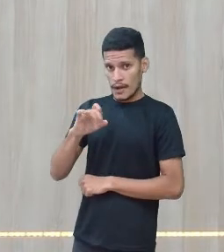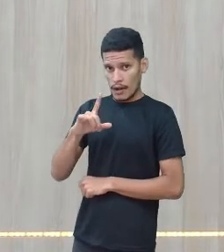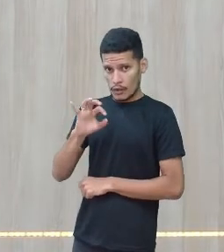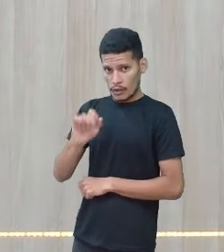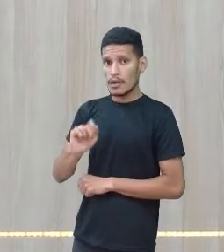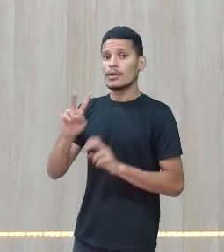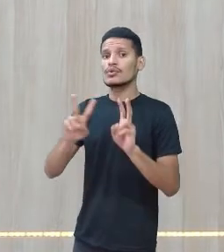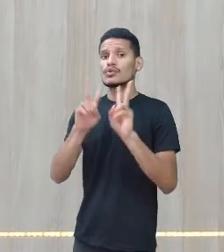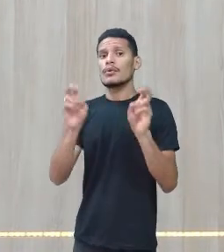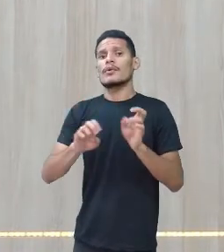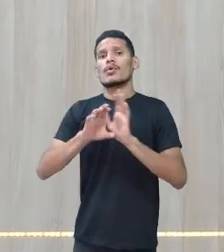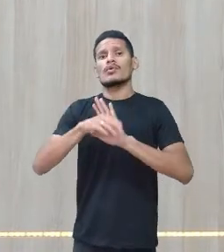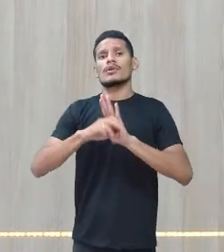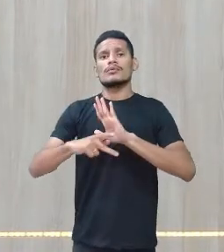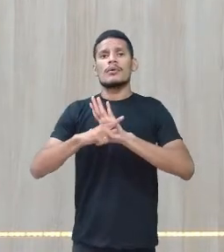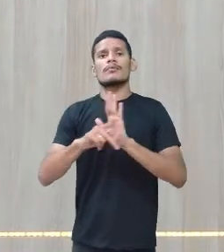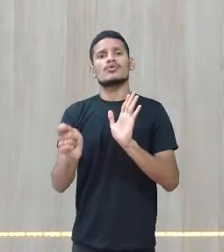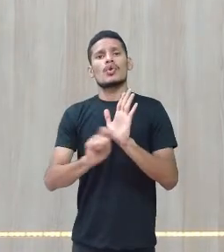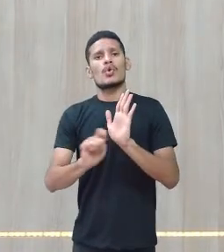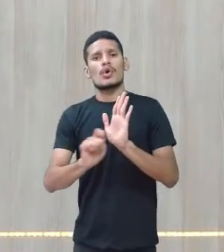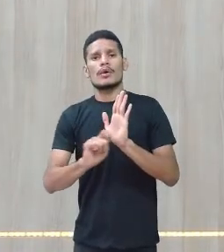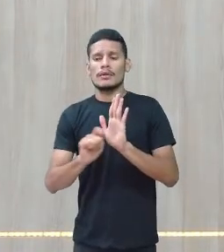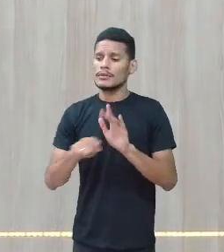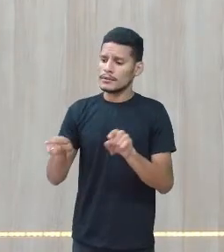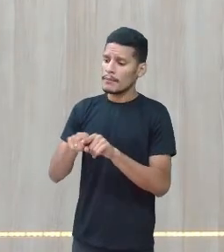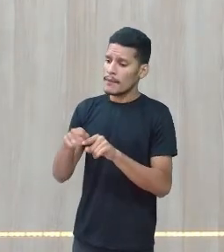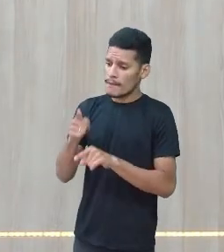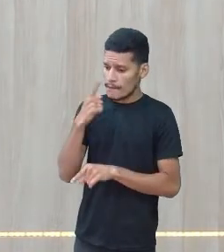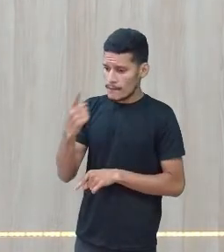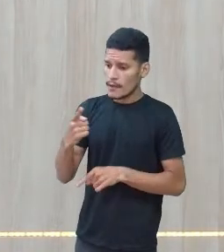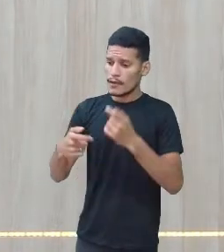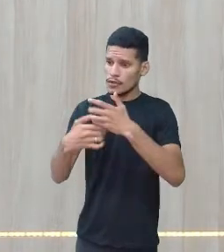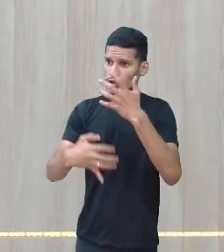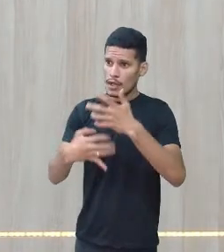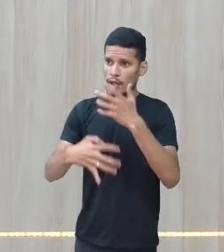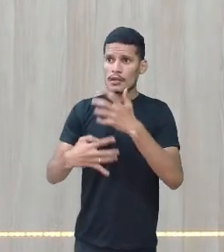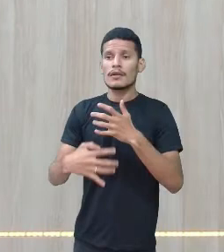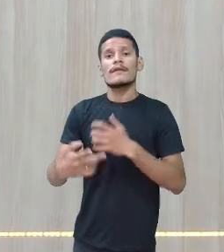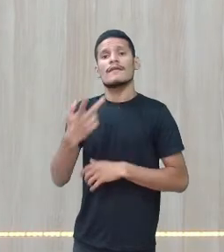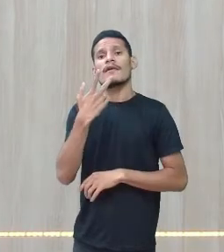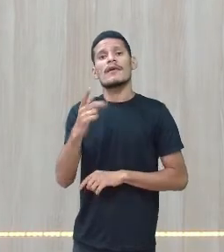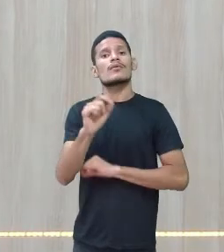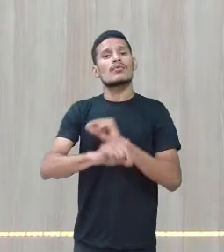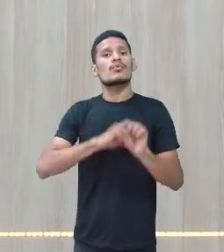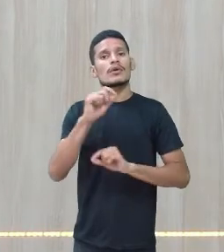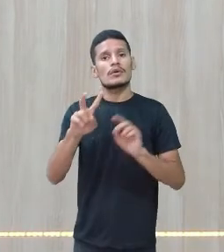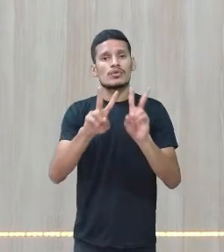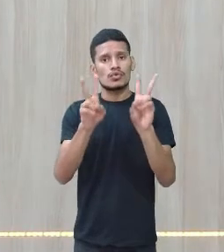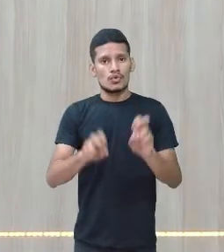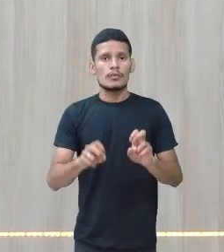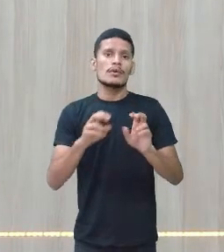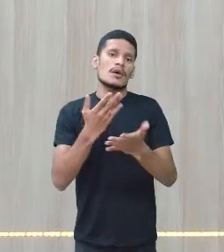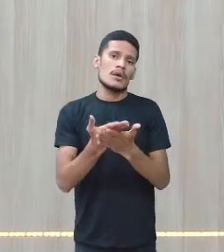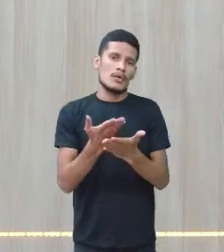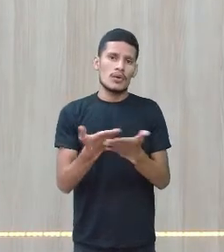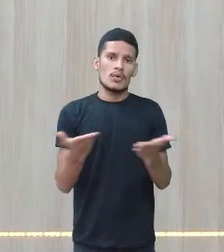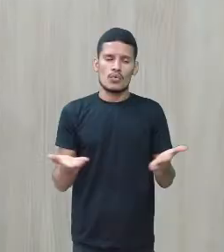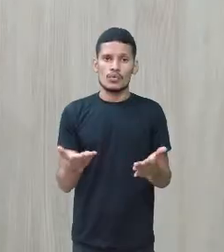respeito desse conceito, Cláudia, e também dar uma olhadinha aí o que é que os nossos alunos estão falando a respeito da nossa